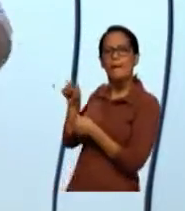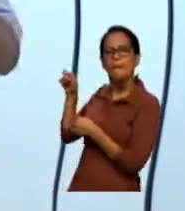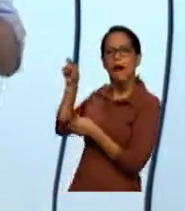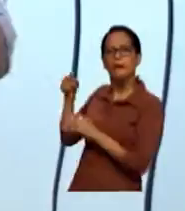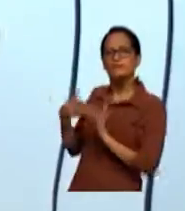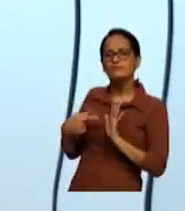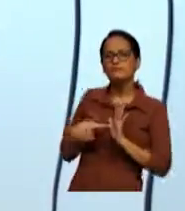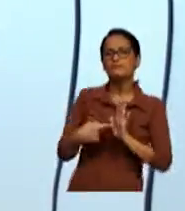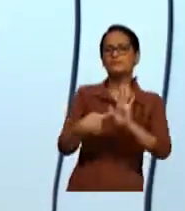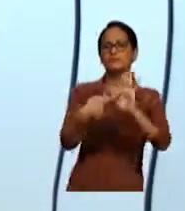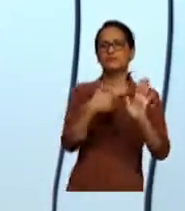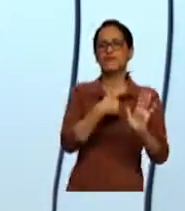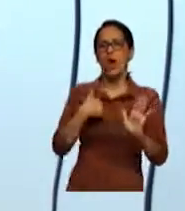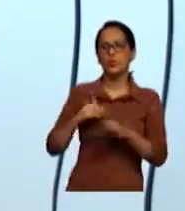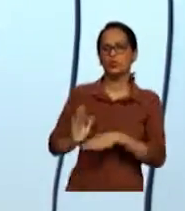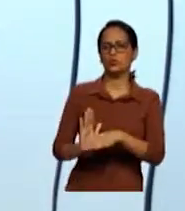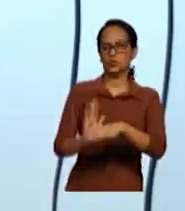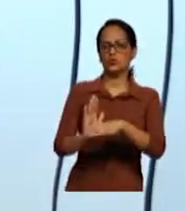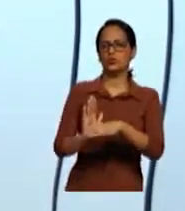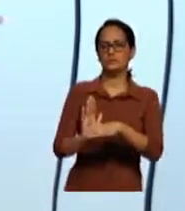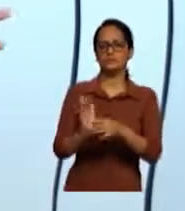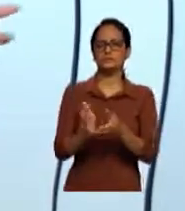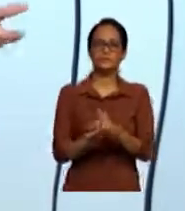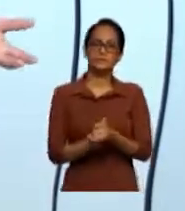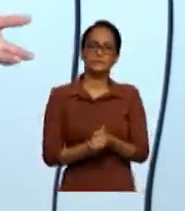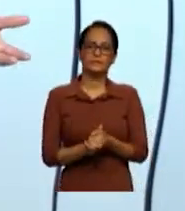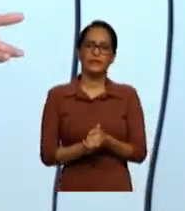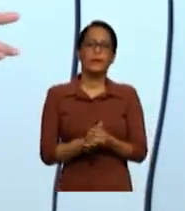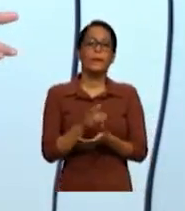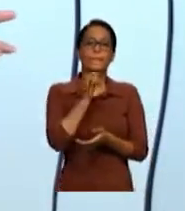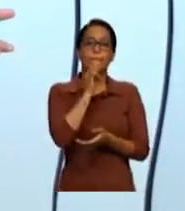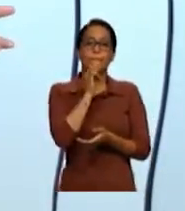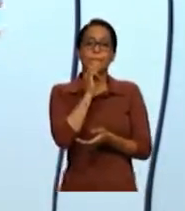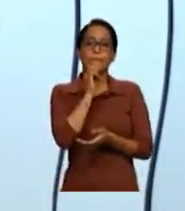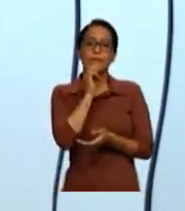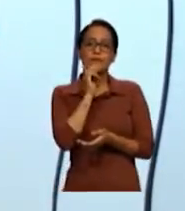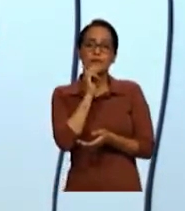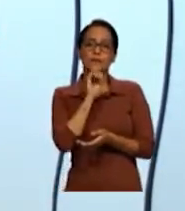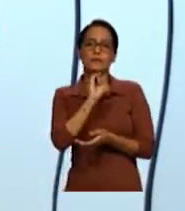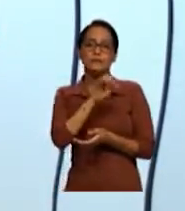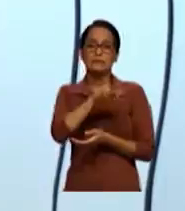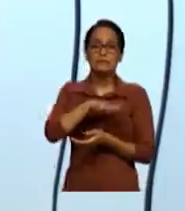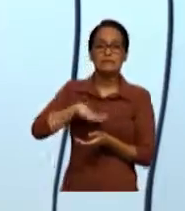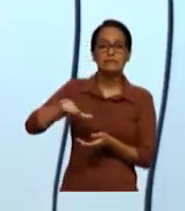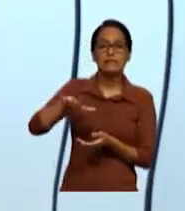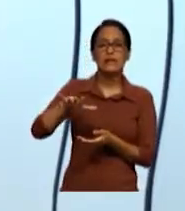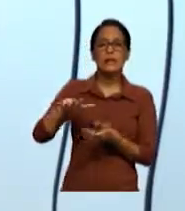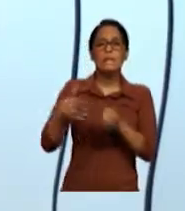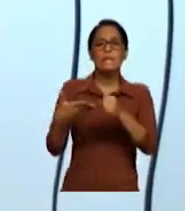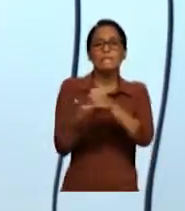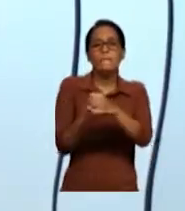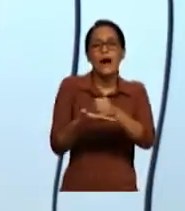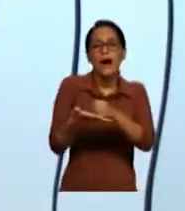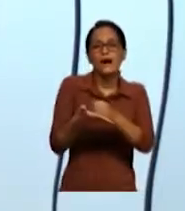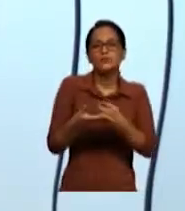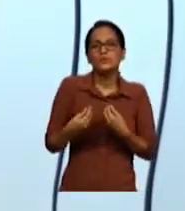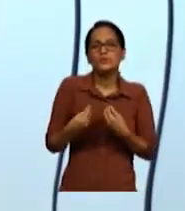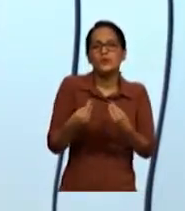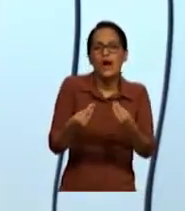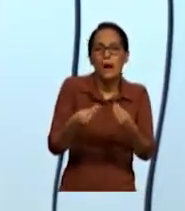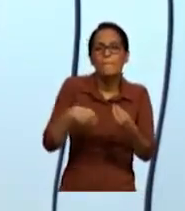saúde? Por exemplo, se eu tenho uma baixa taxa de saneamento básico, mais doenças eu posso